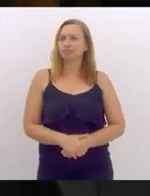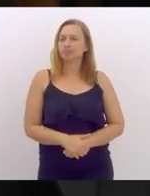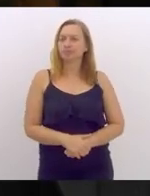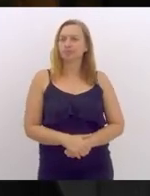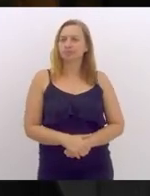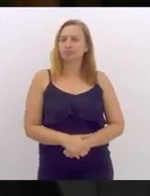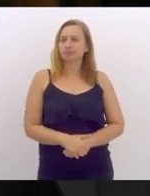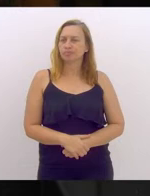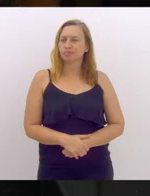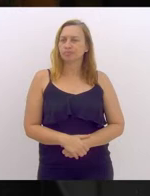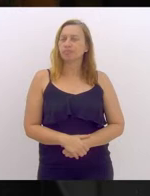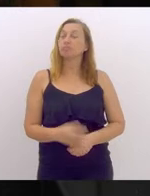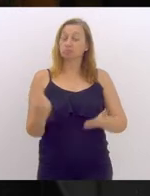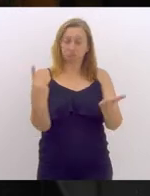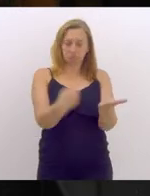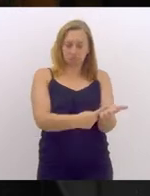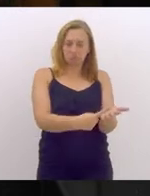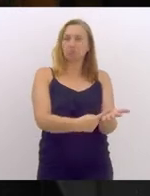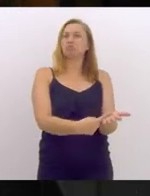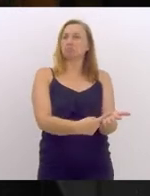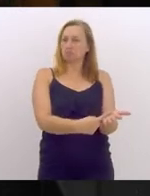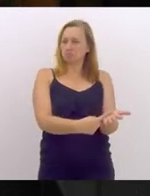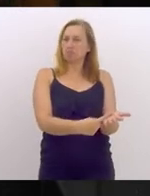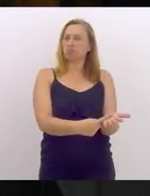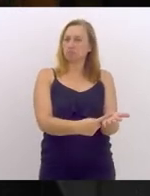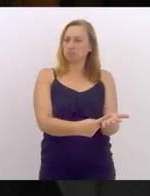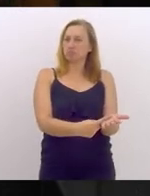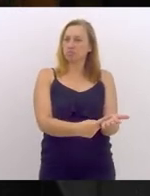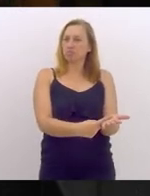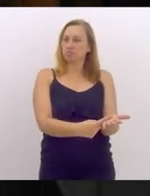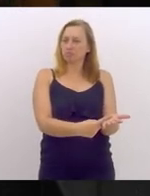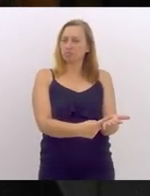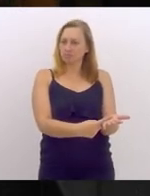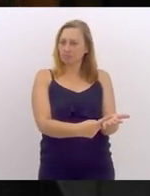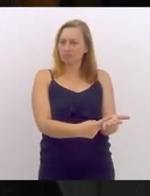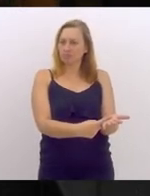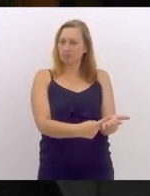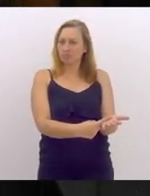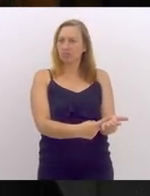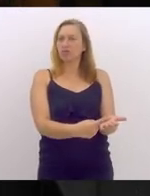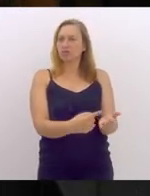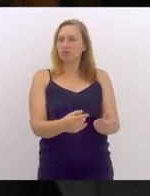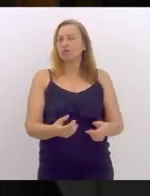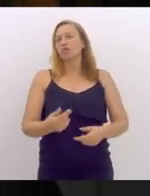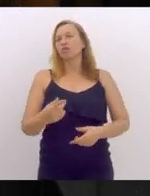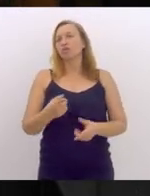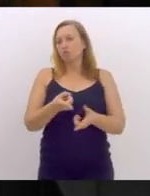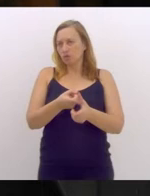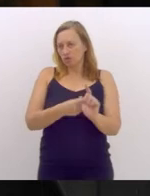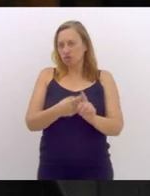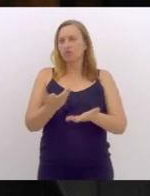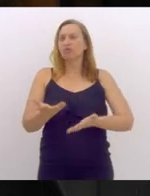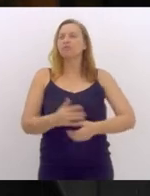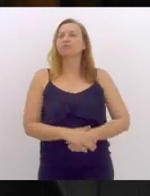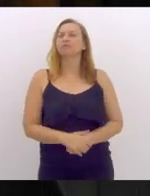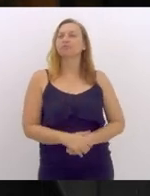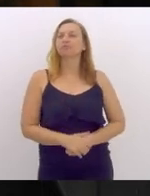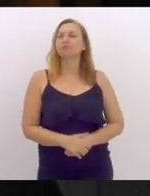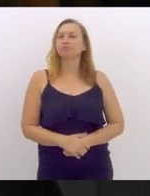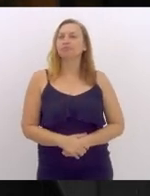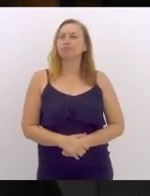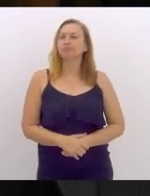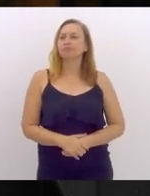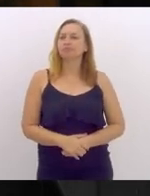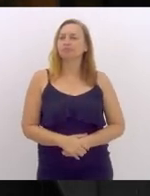de comprometimento maior de sua com as suas dívidas para buscar